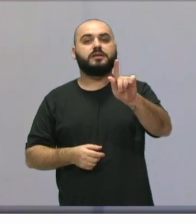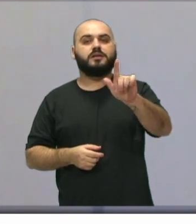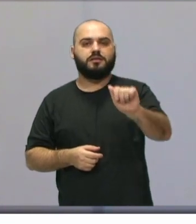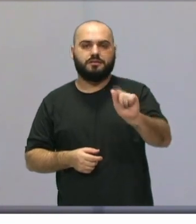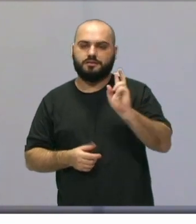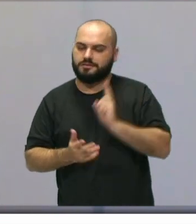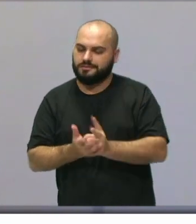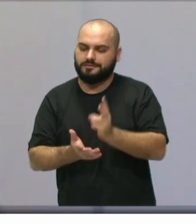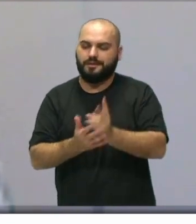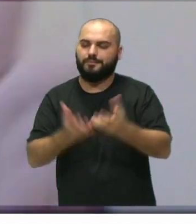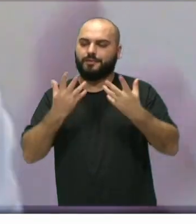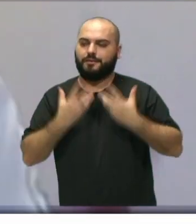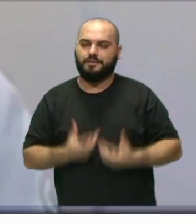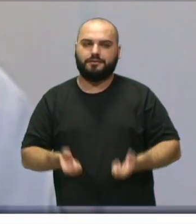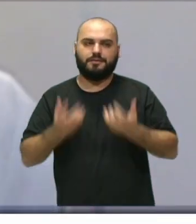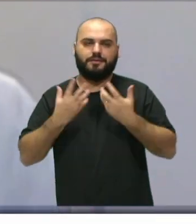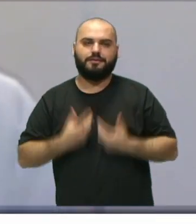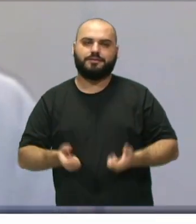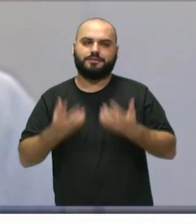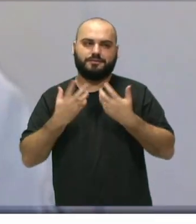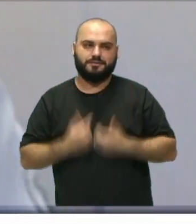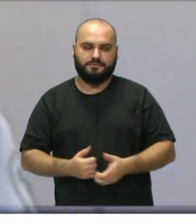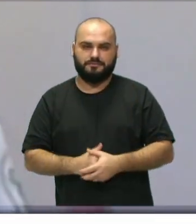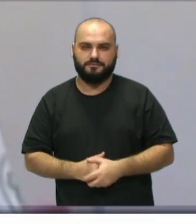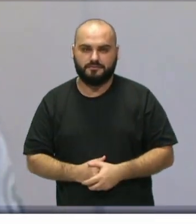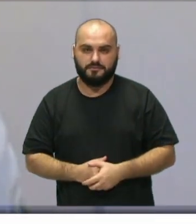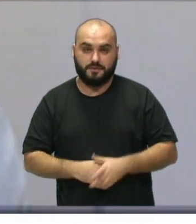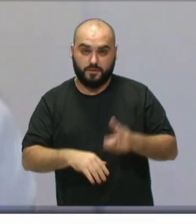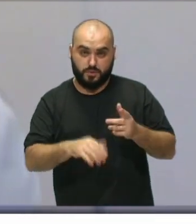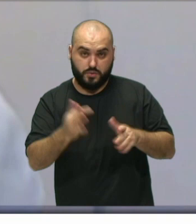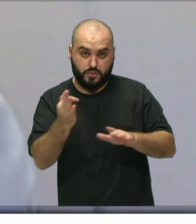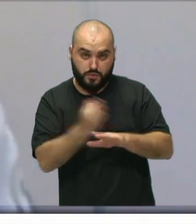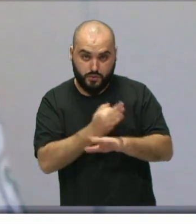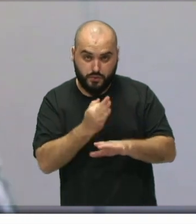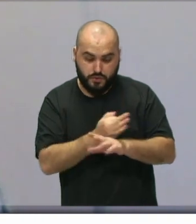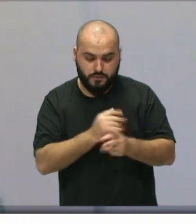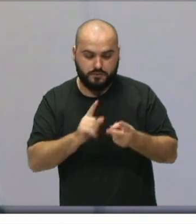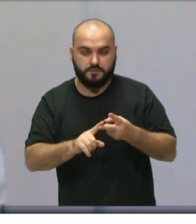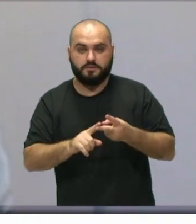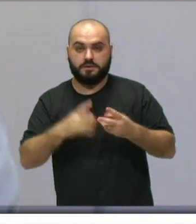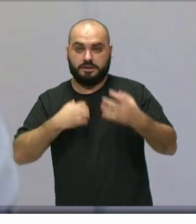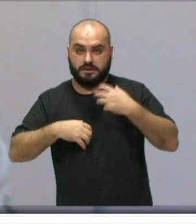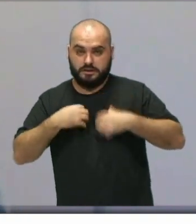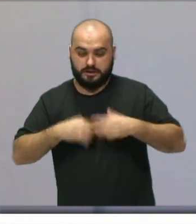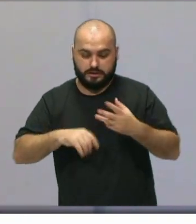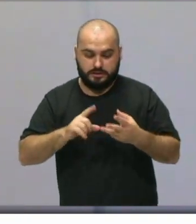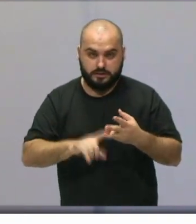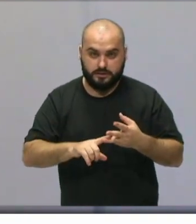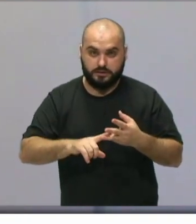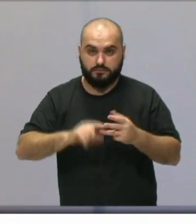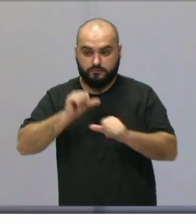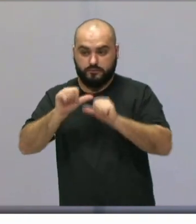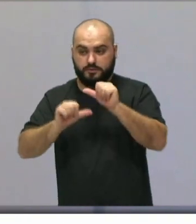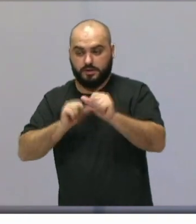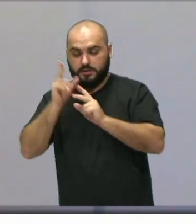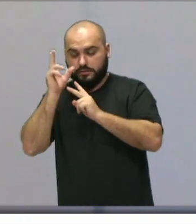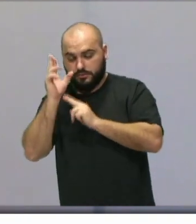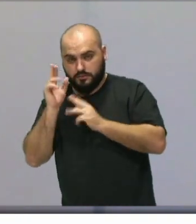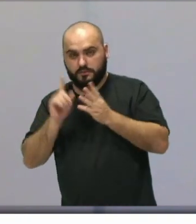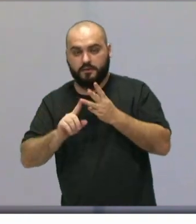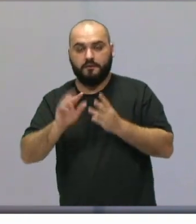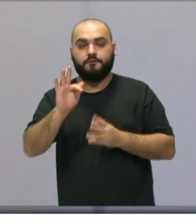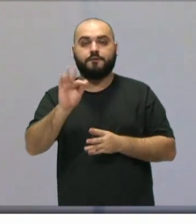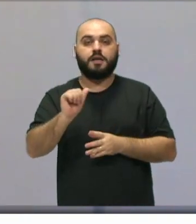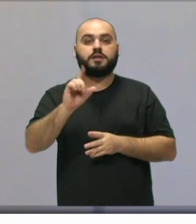sempre cansados. Então, dor generalizada, ansiedade, alteração de sono, fadiga